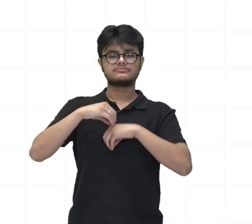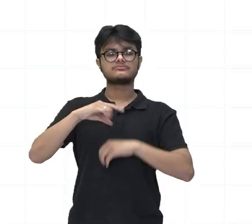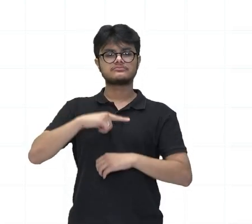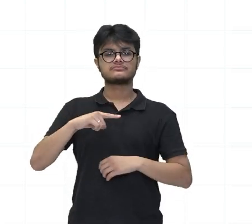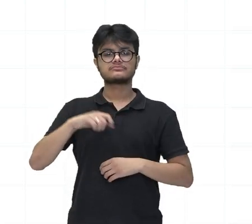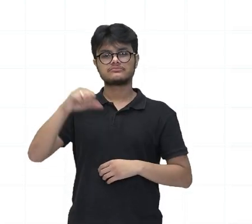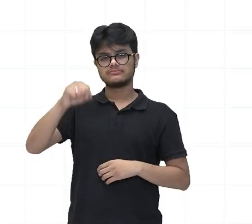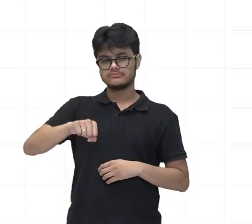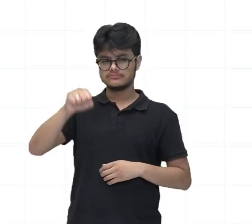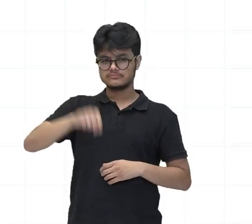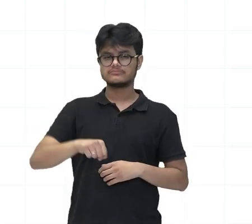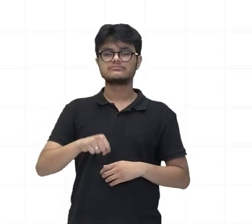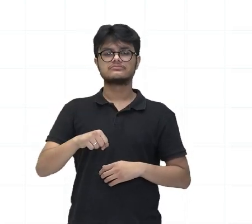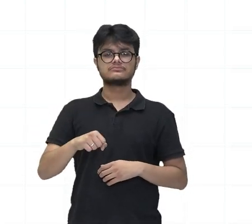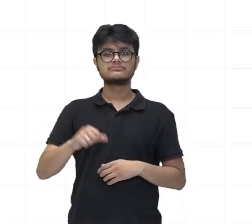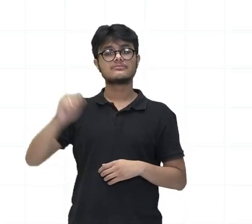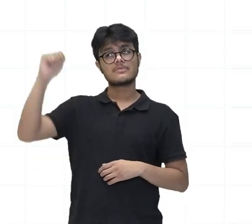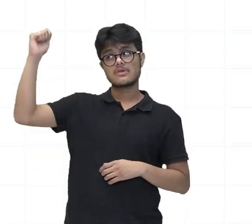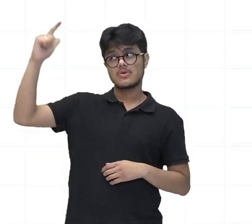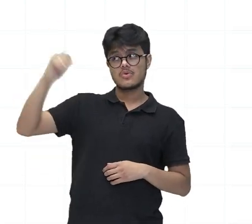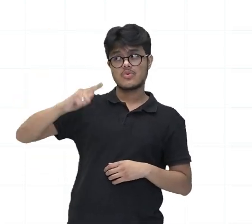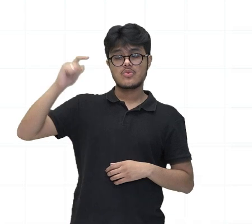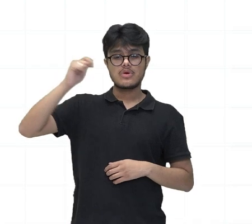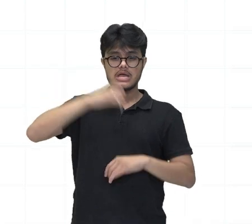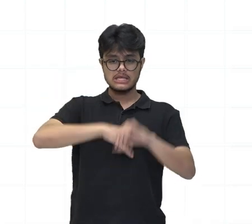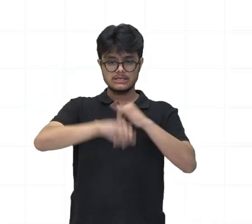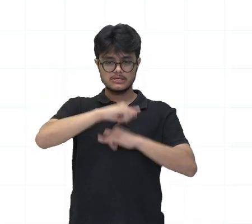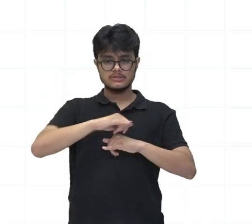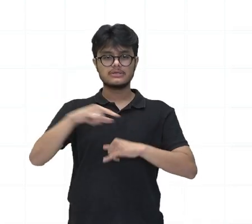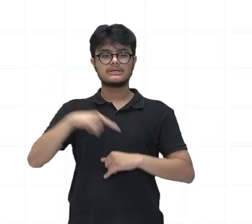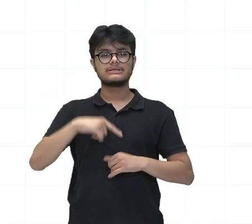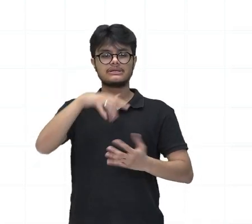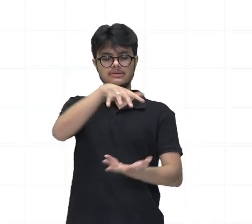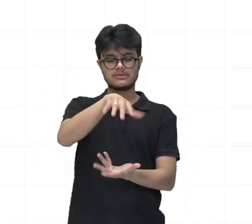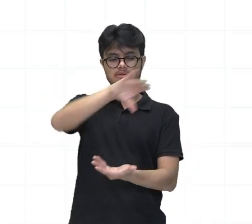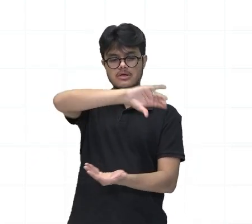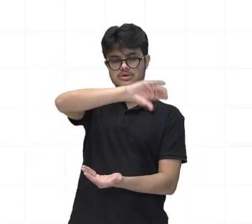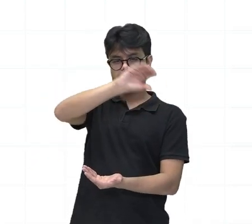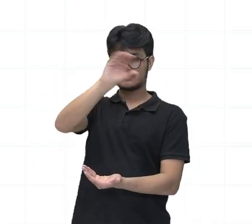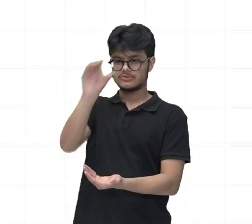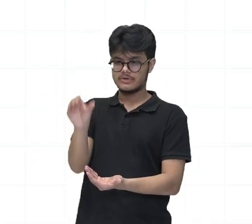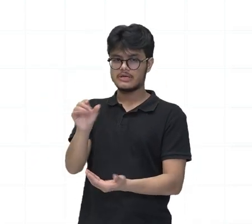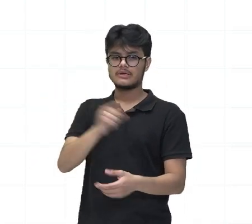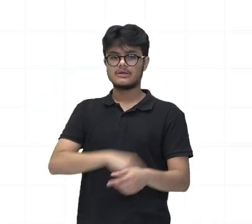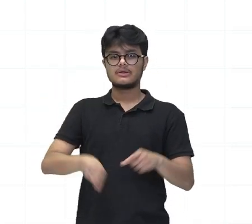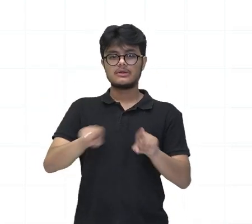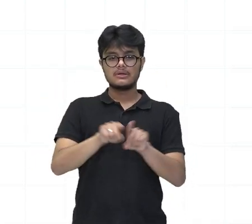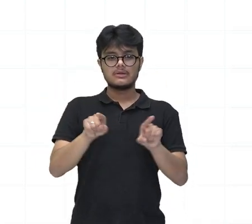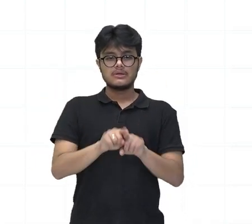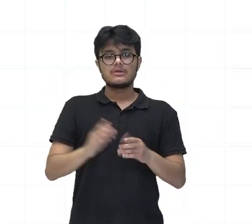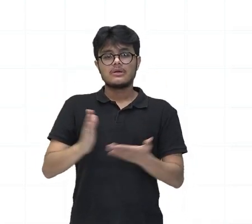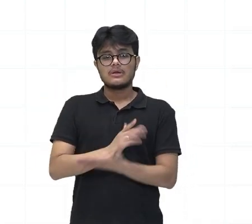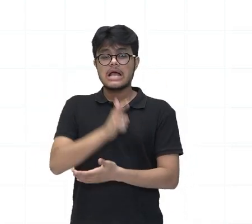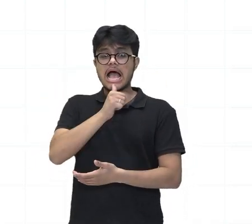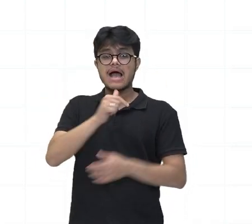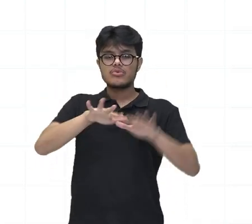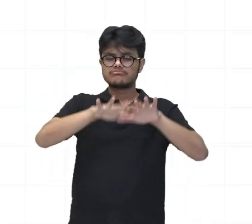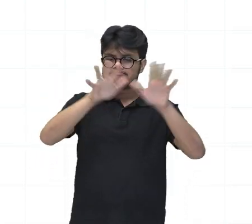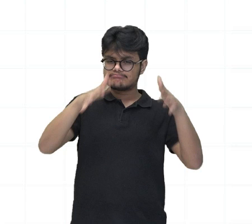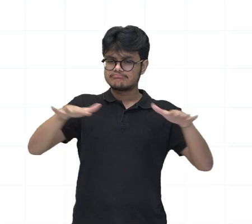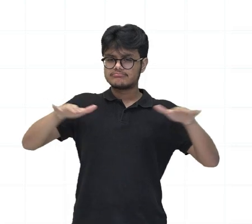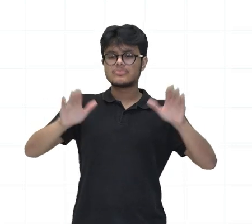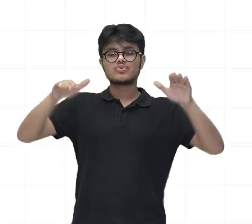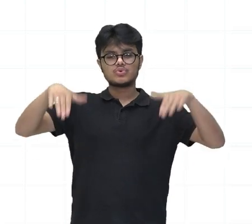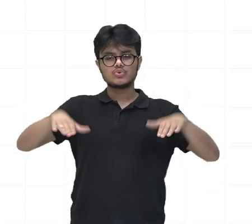ocorrem influenciadas pelo calor. Nós temos aí na atmosfera convecções que ocorrem nos oceanos e na